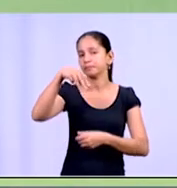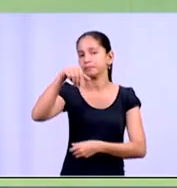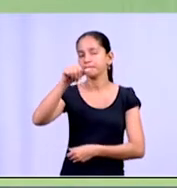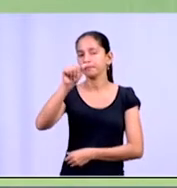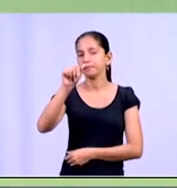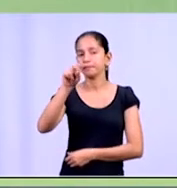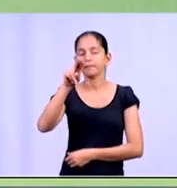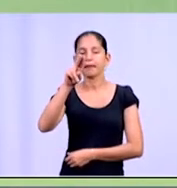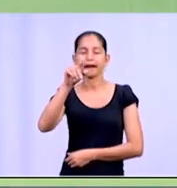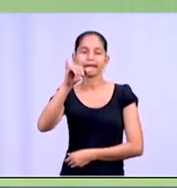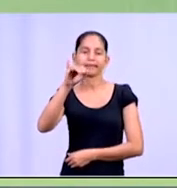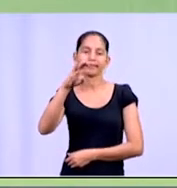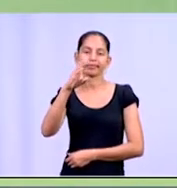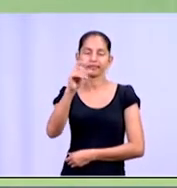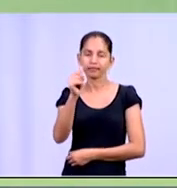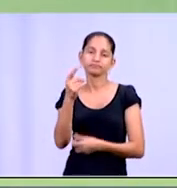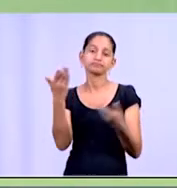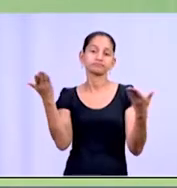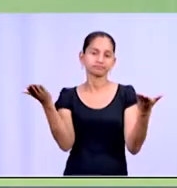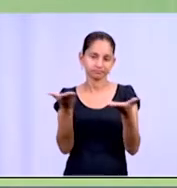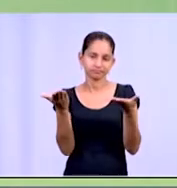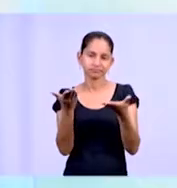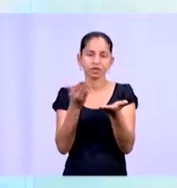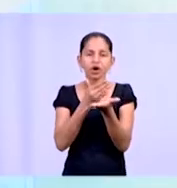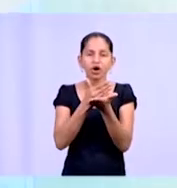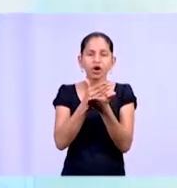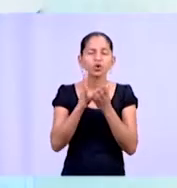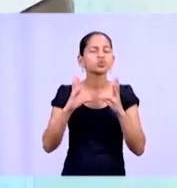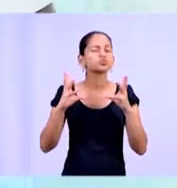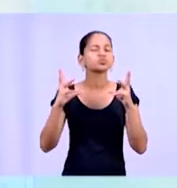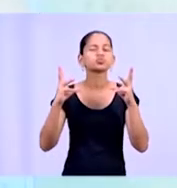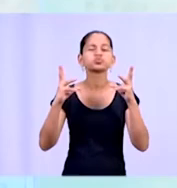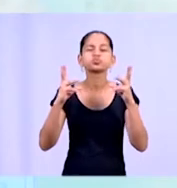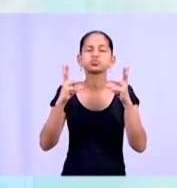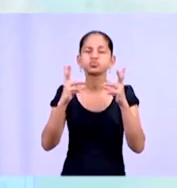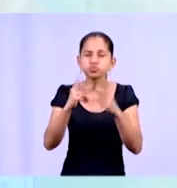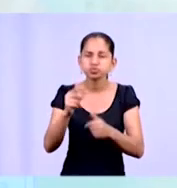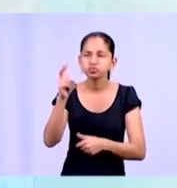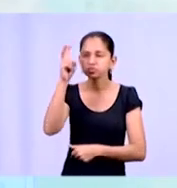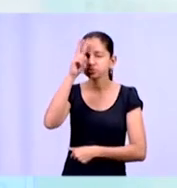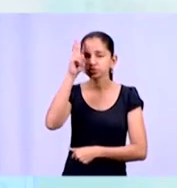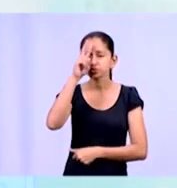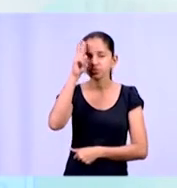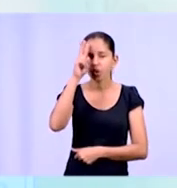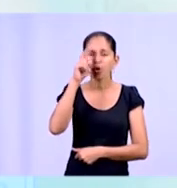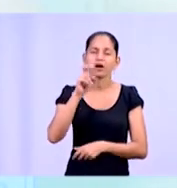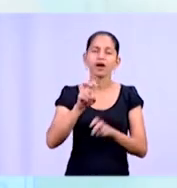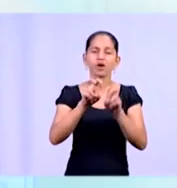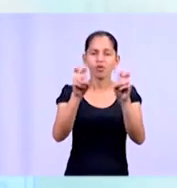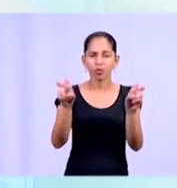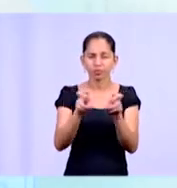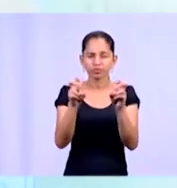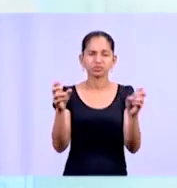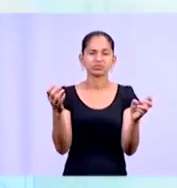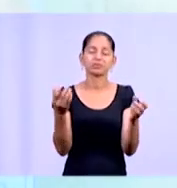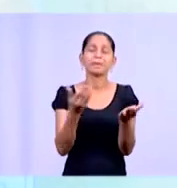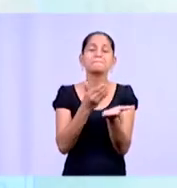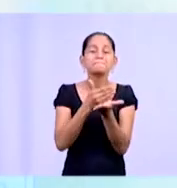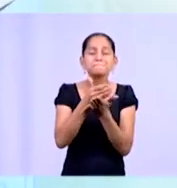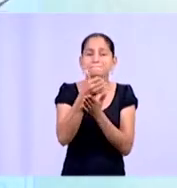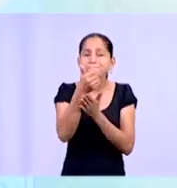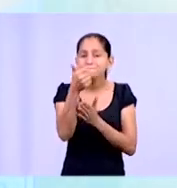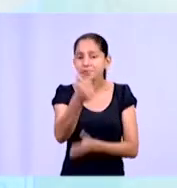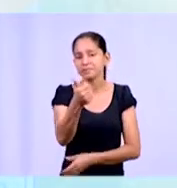de ENIAC, né? Está em todo o livro de história, o primeiro computador mesmo, é um supercomputador, mas não